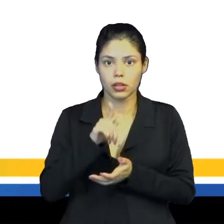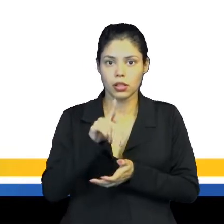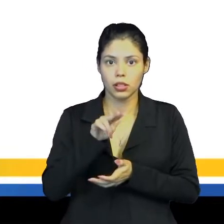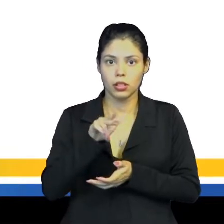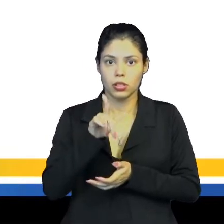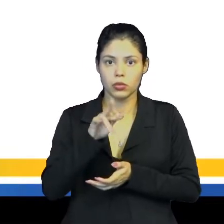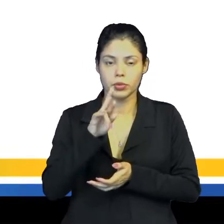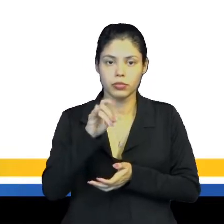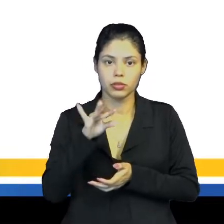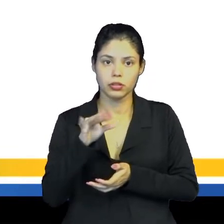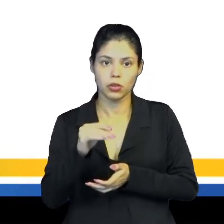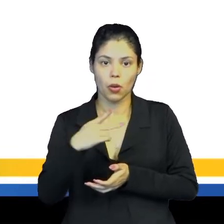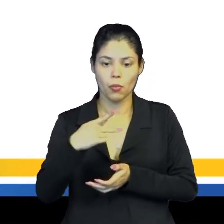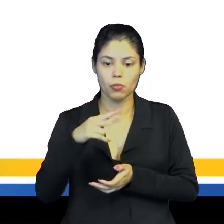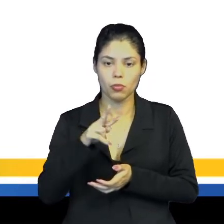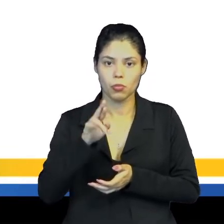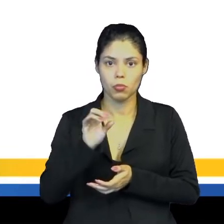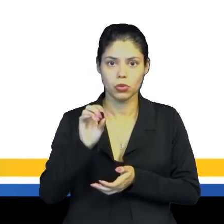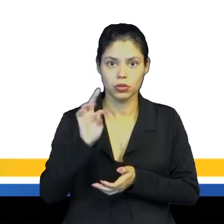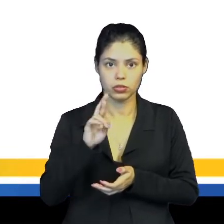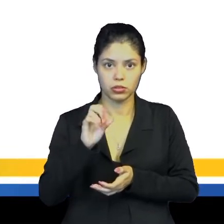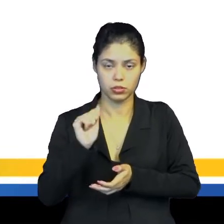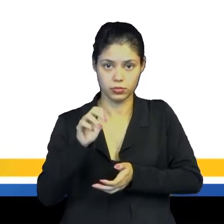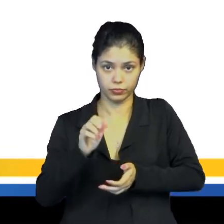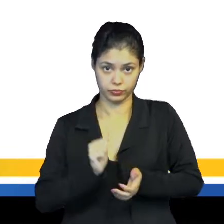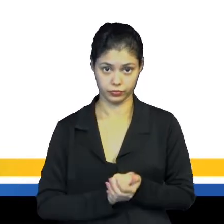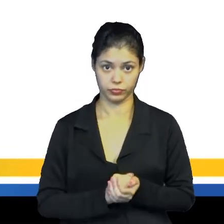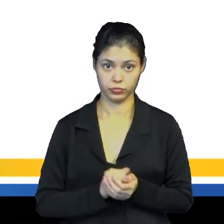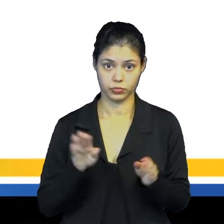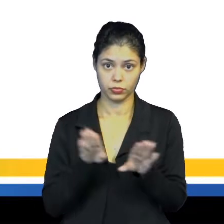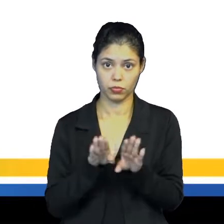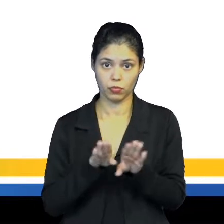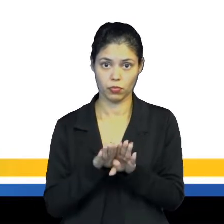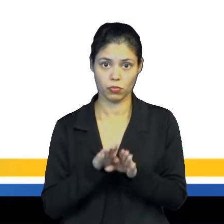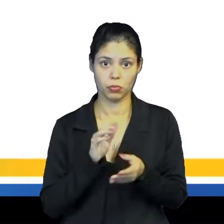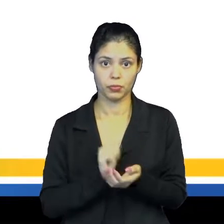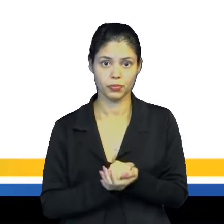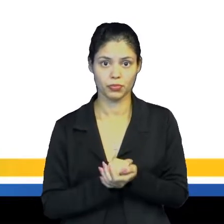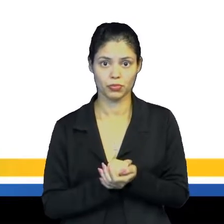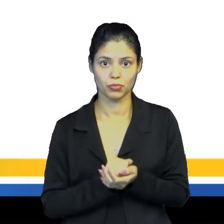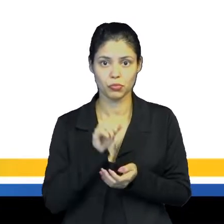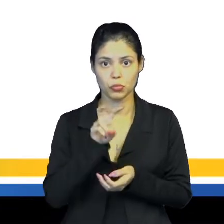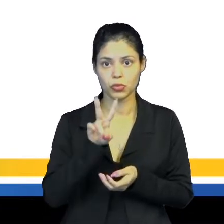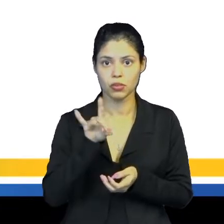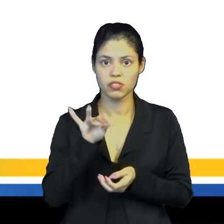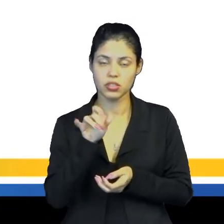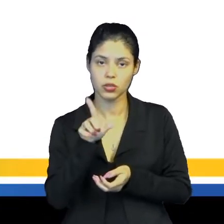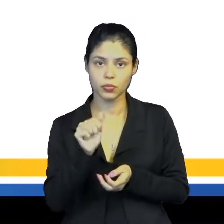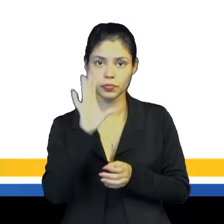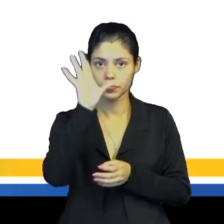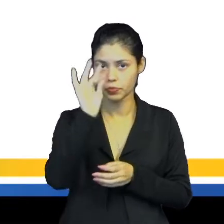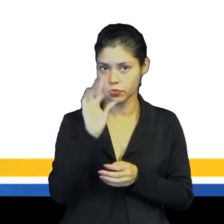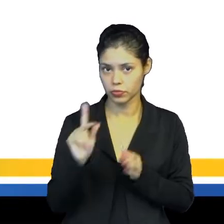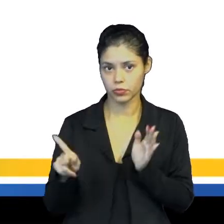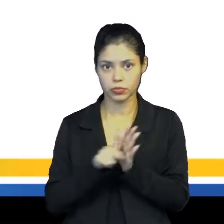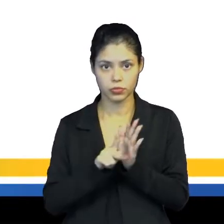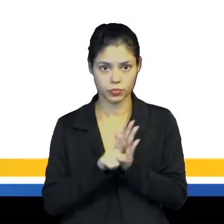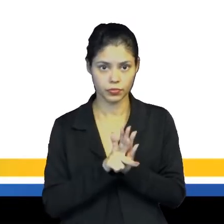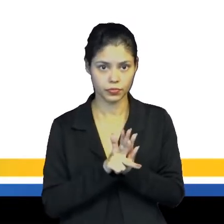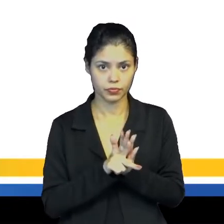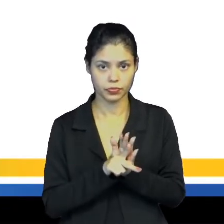lubrificação, é chamado de próstata. Temos também aí a glândula bulbouretral e a vesícula seminal, cada um